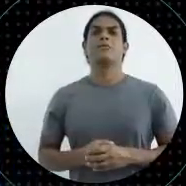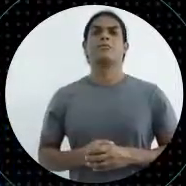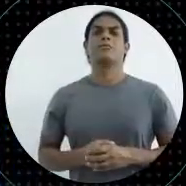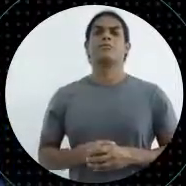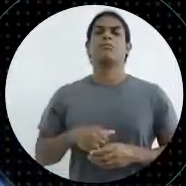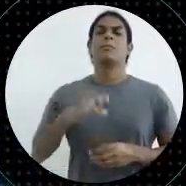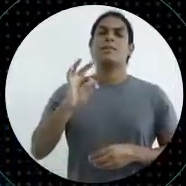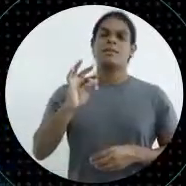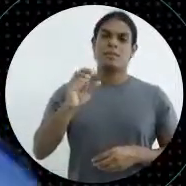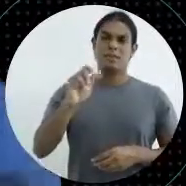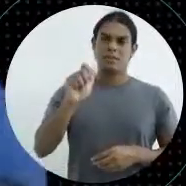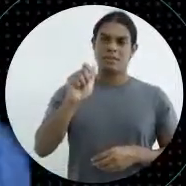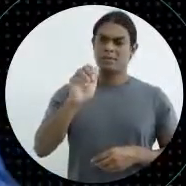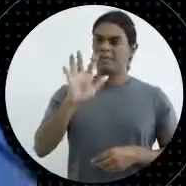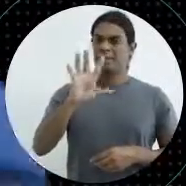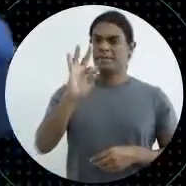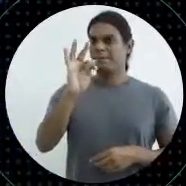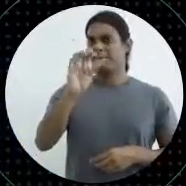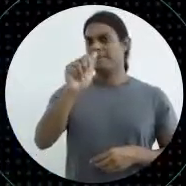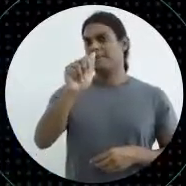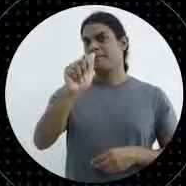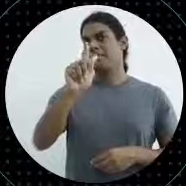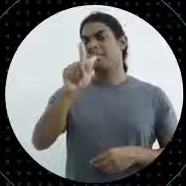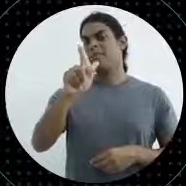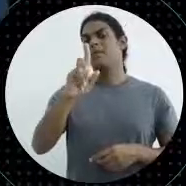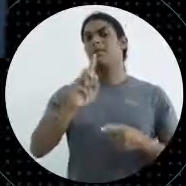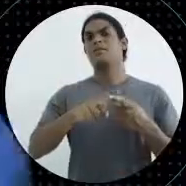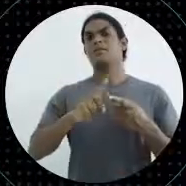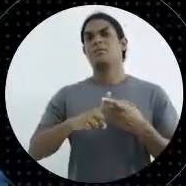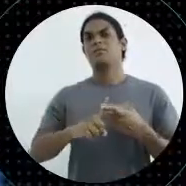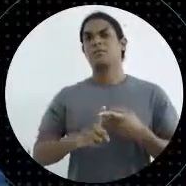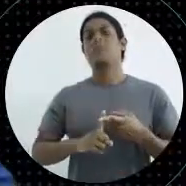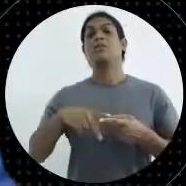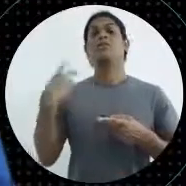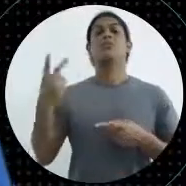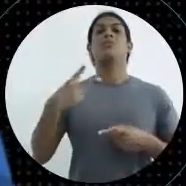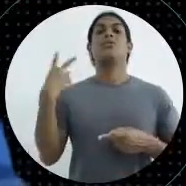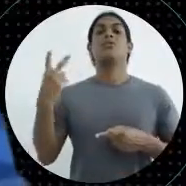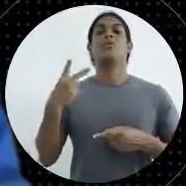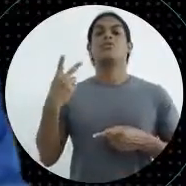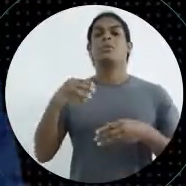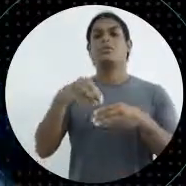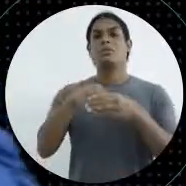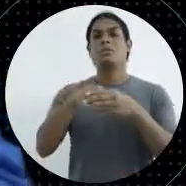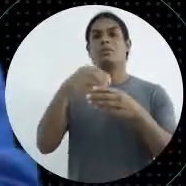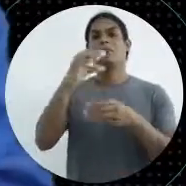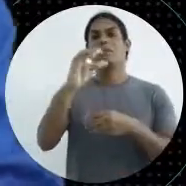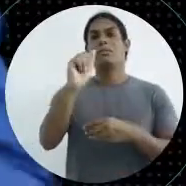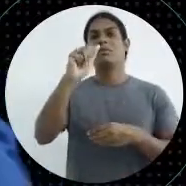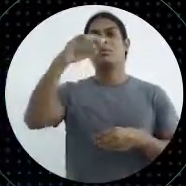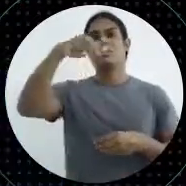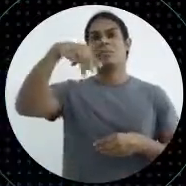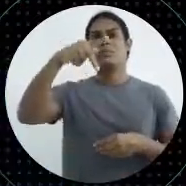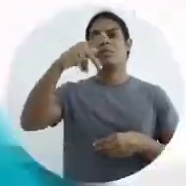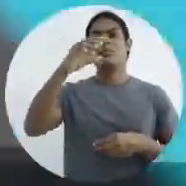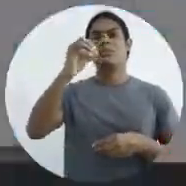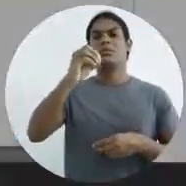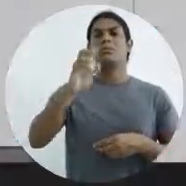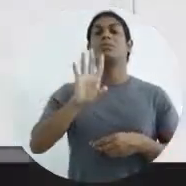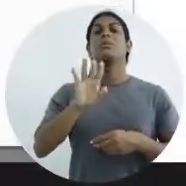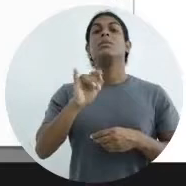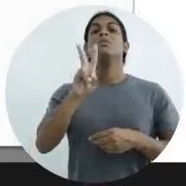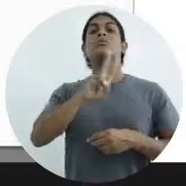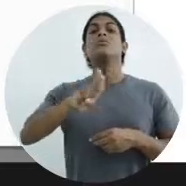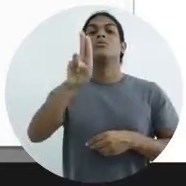tags HTML, e o val para os valores dentro de campos de formulários. E se a gente quiser pegar o atributo,